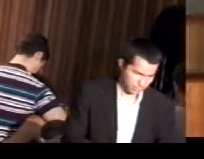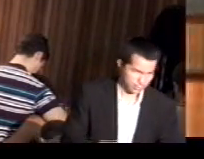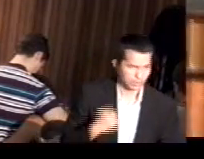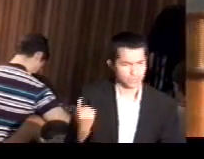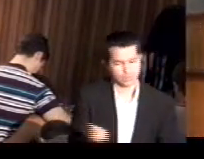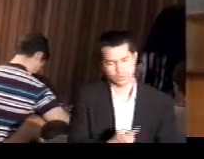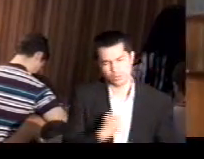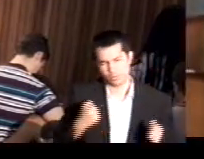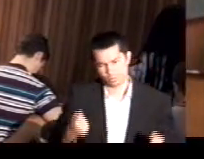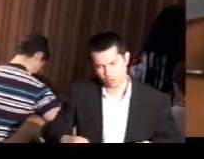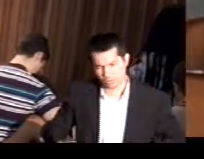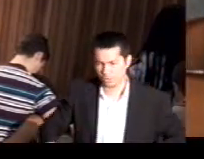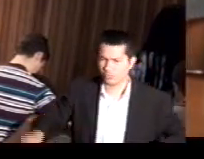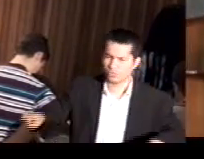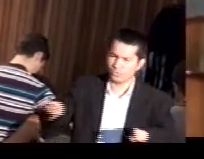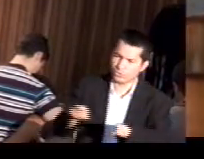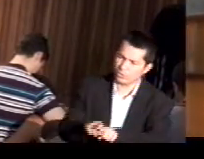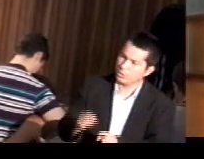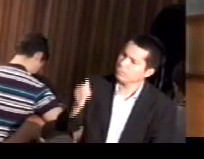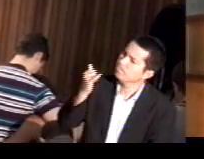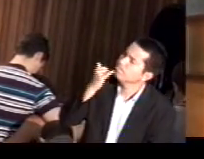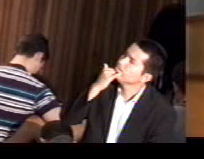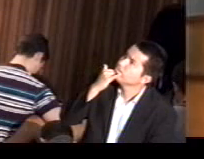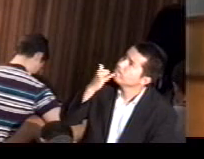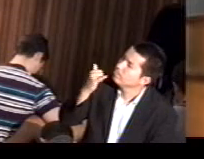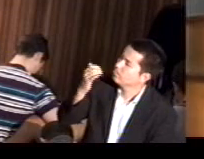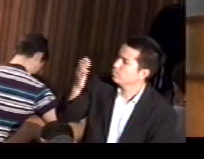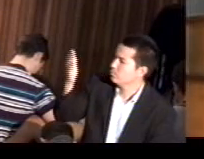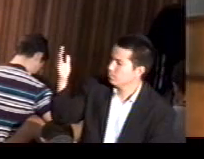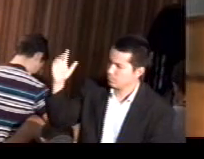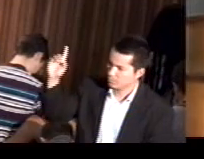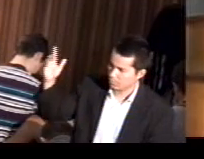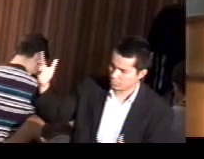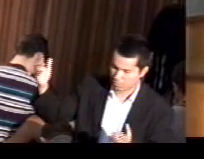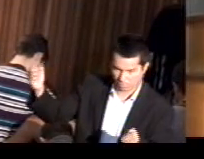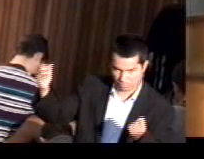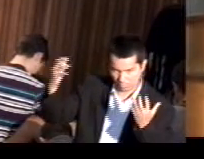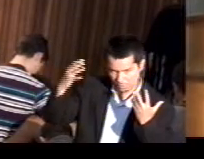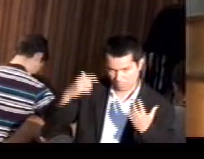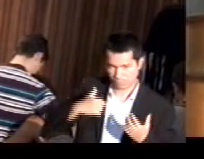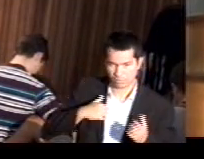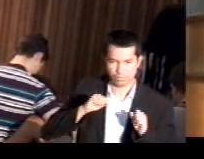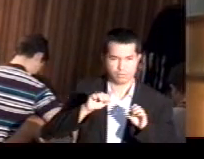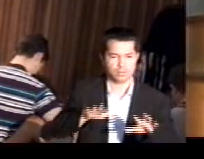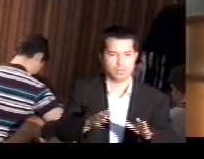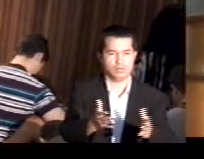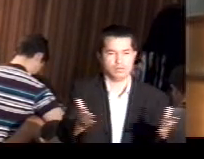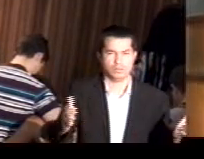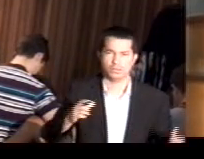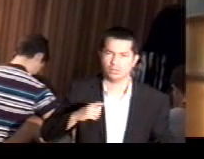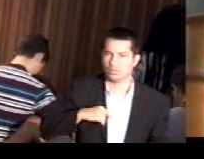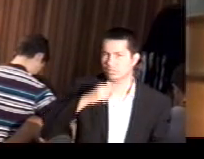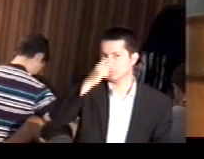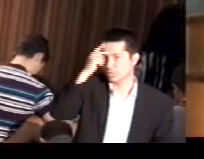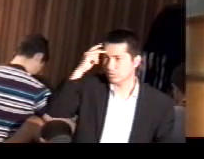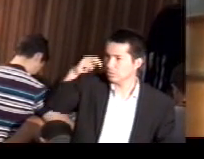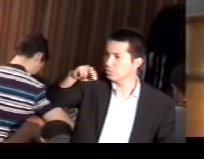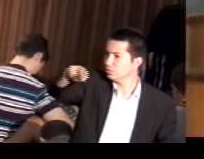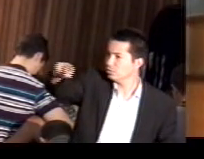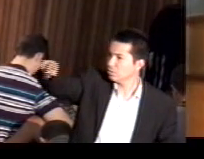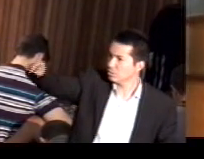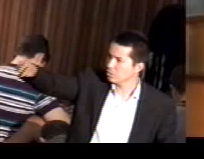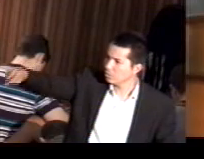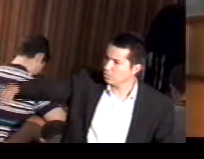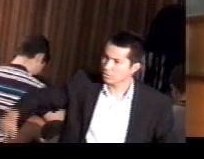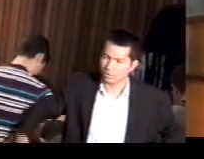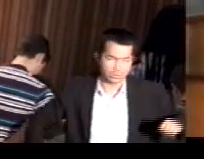nossos altares. Esse é o jeito de Deus. Vamos orar? Tem gente descendo, vou aguardar ainda aqueles que estão descendo, que o